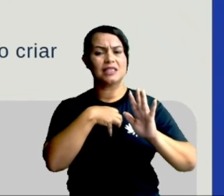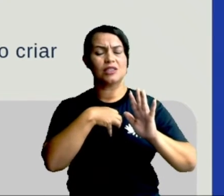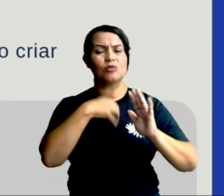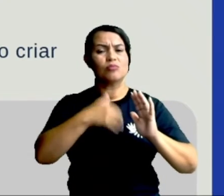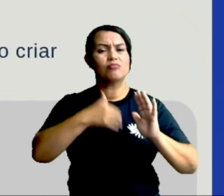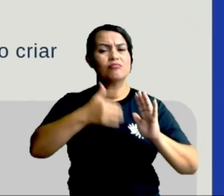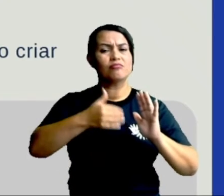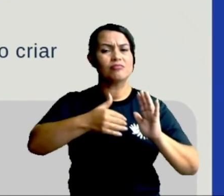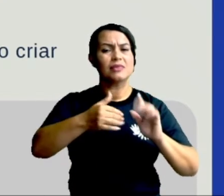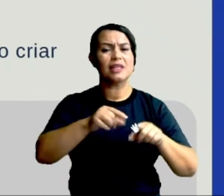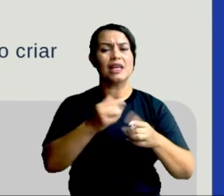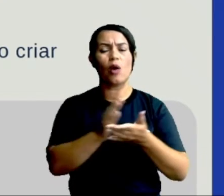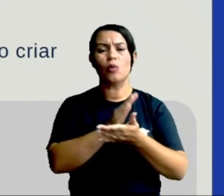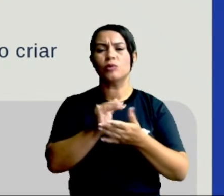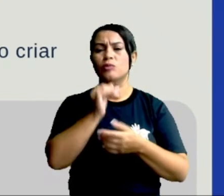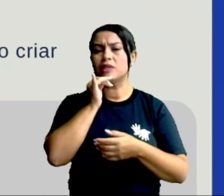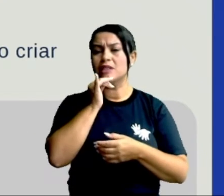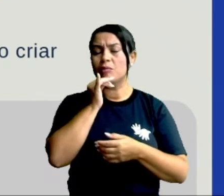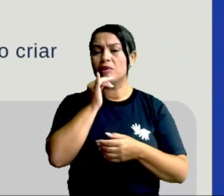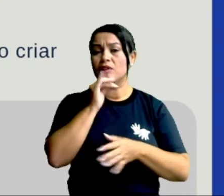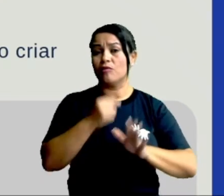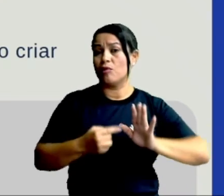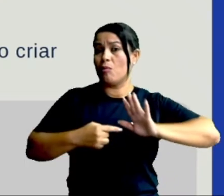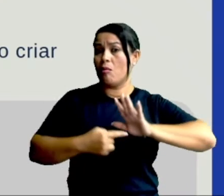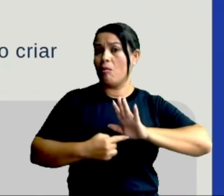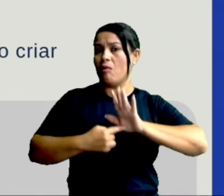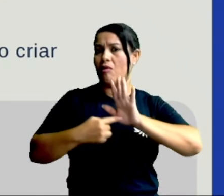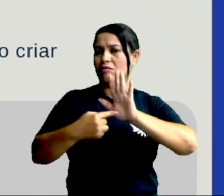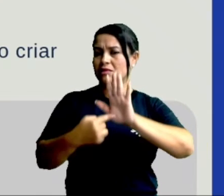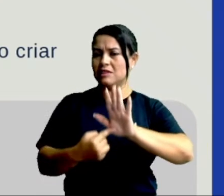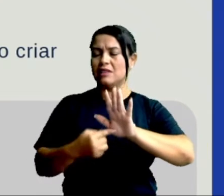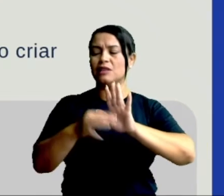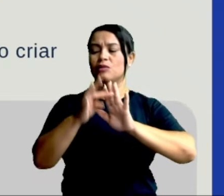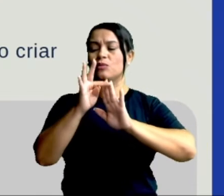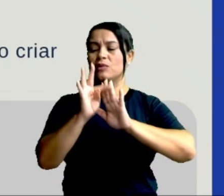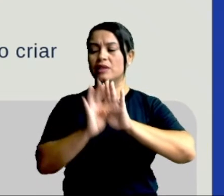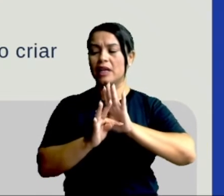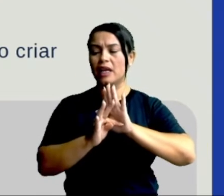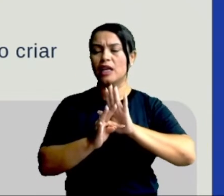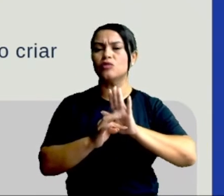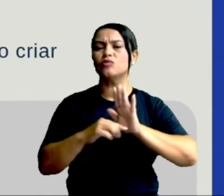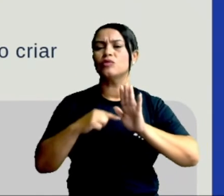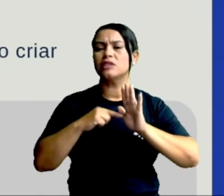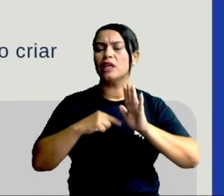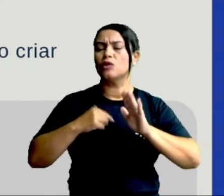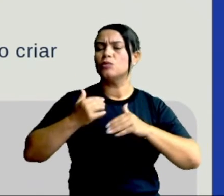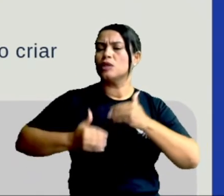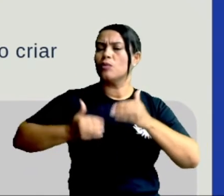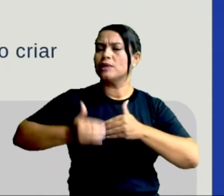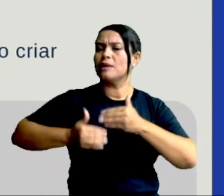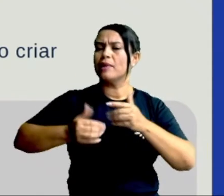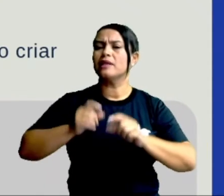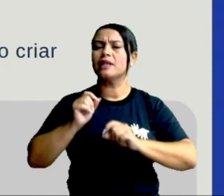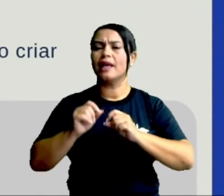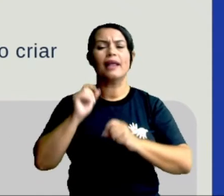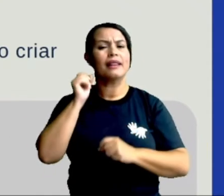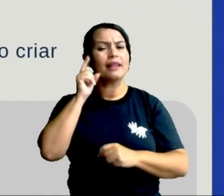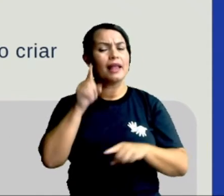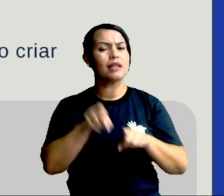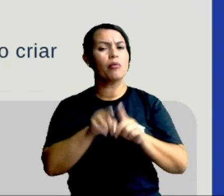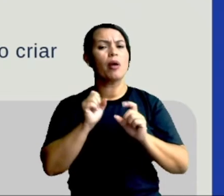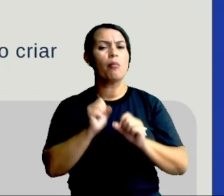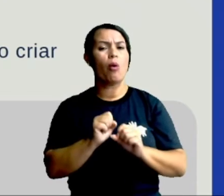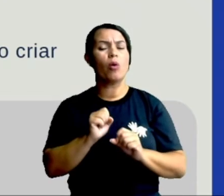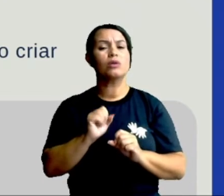foram enunciadas, ou seja, que foram explicitadas no texto durante um sequenciamento de ideias e pode ocorrer,